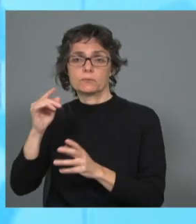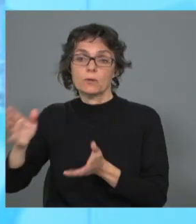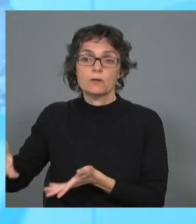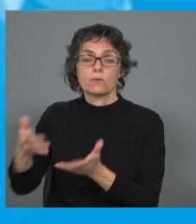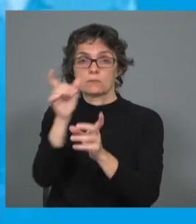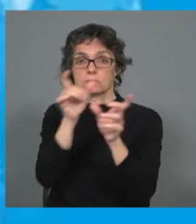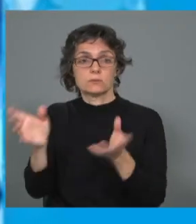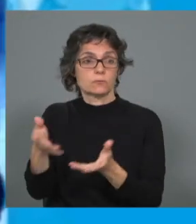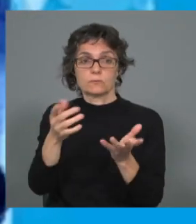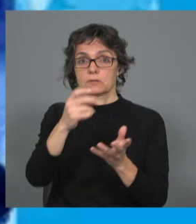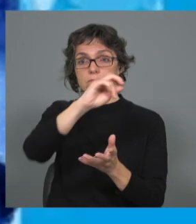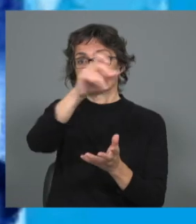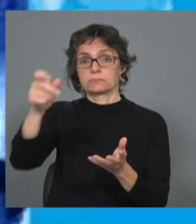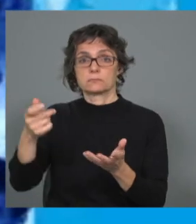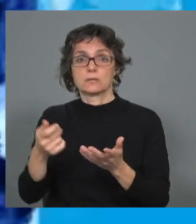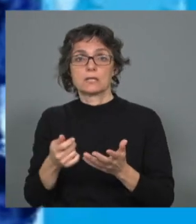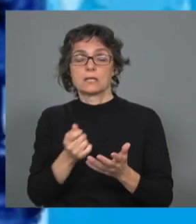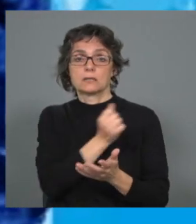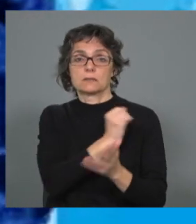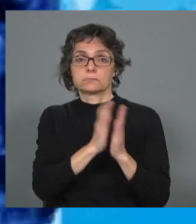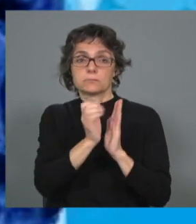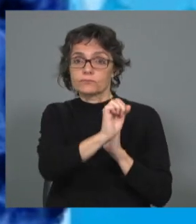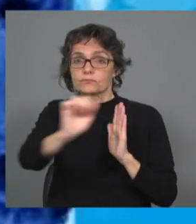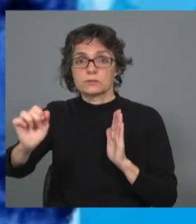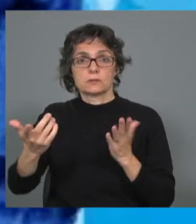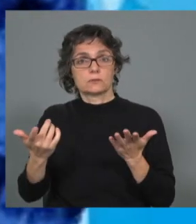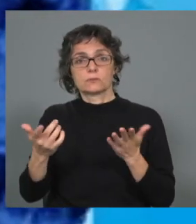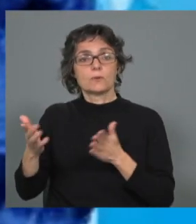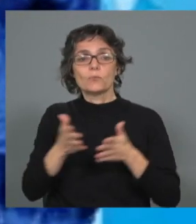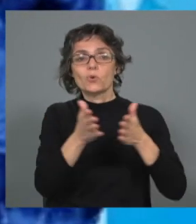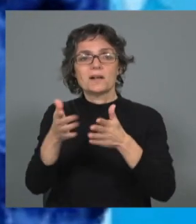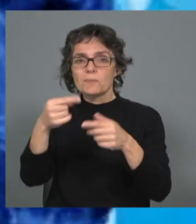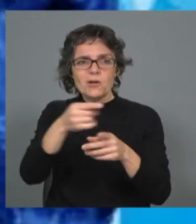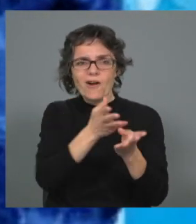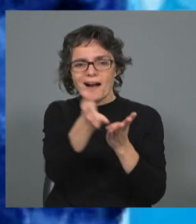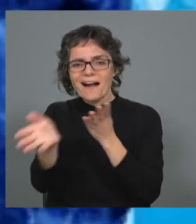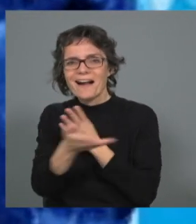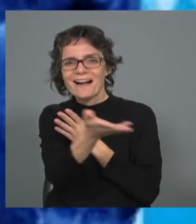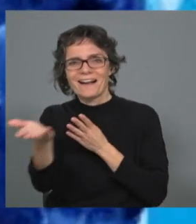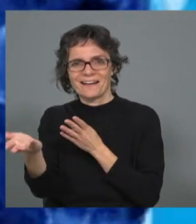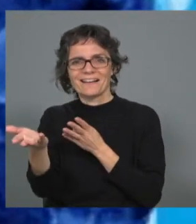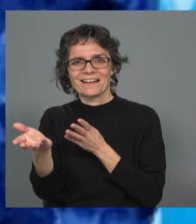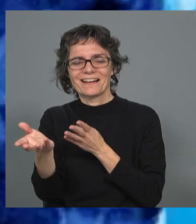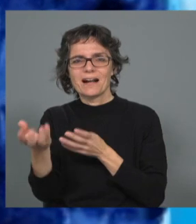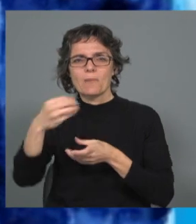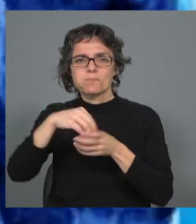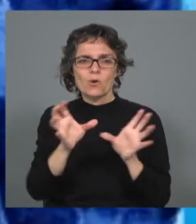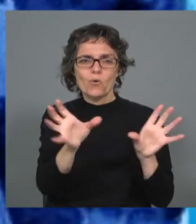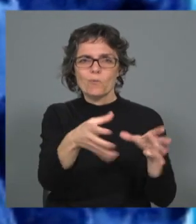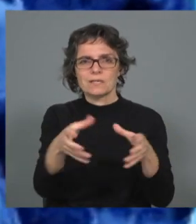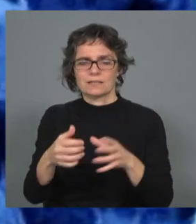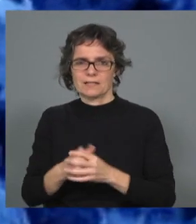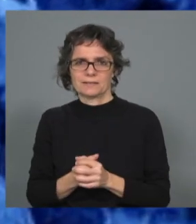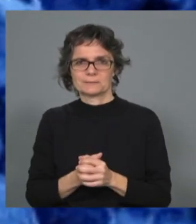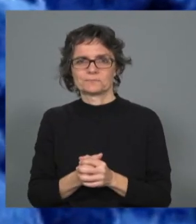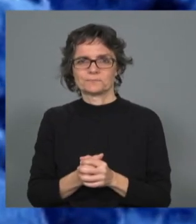encorajá-las a que se aproximem das suas paróquias e façam esse seu caminho, inseridas na comunidade onde estão e não fora